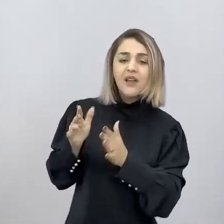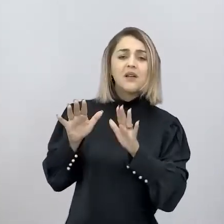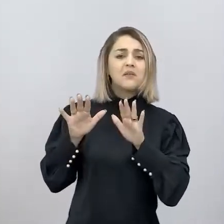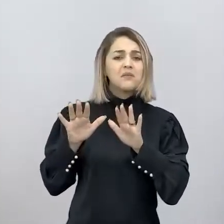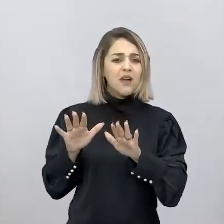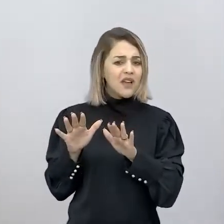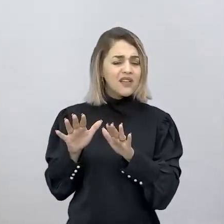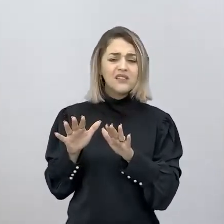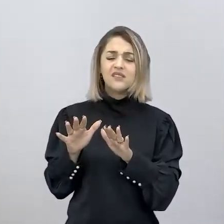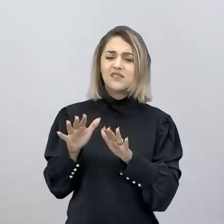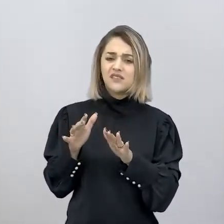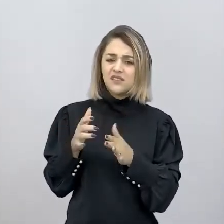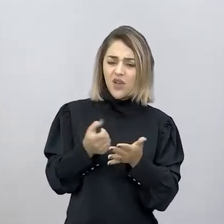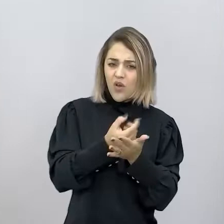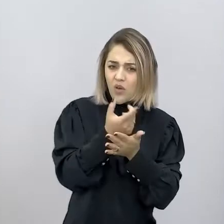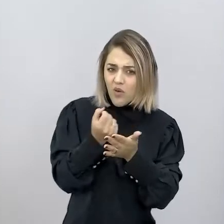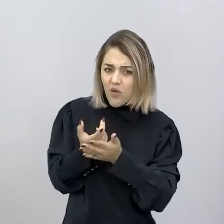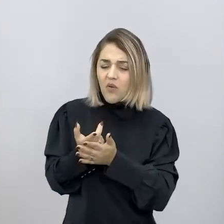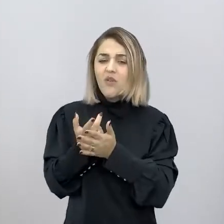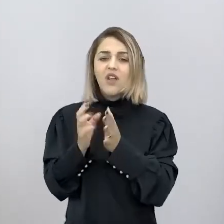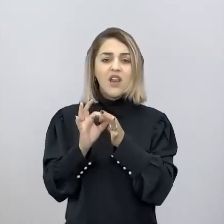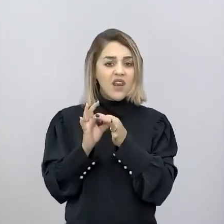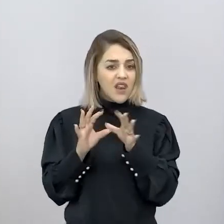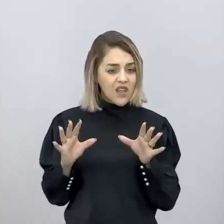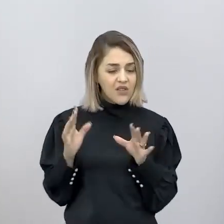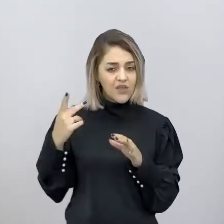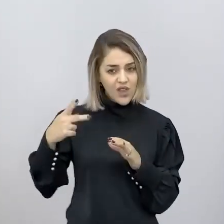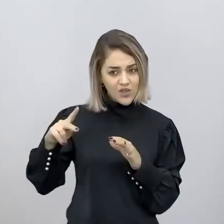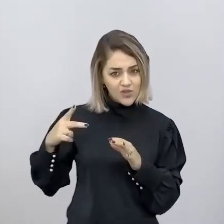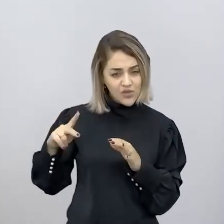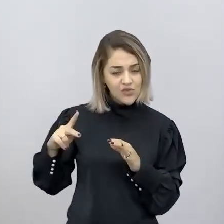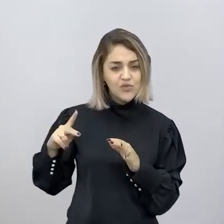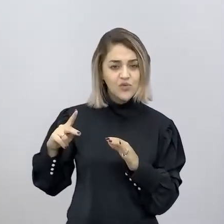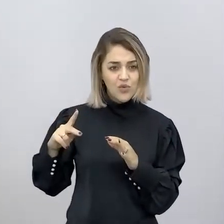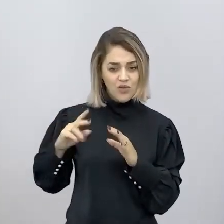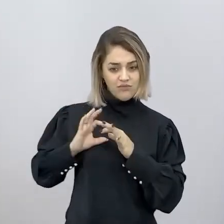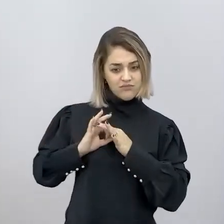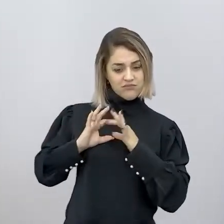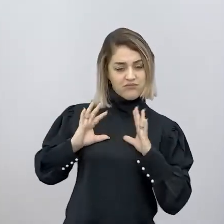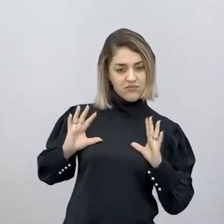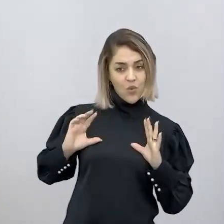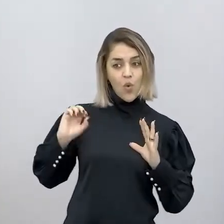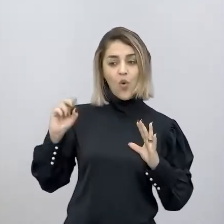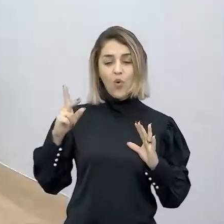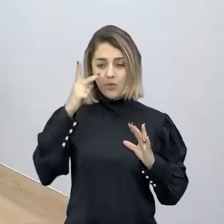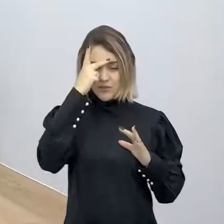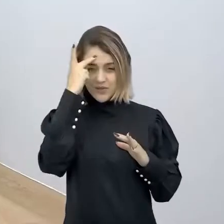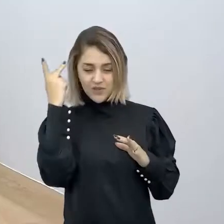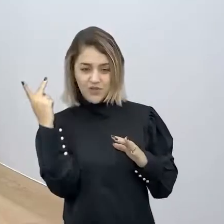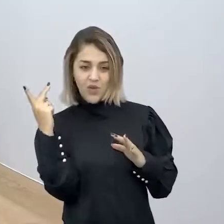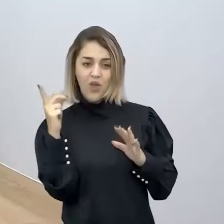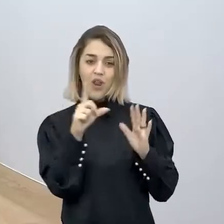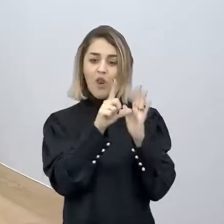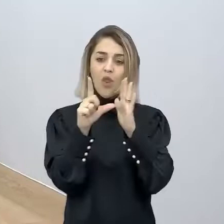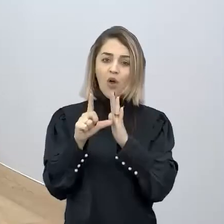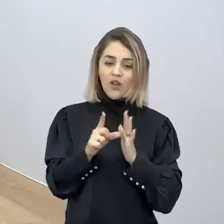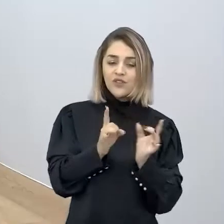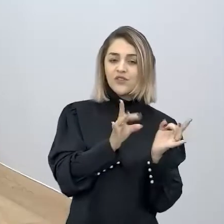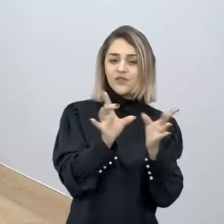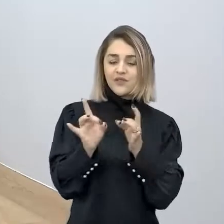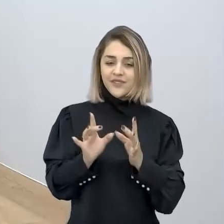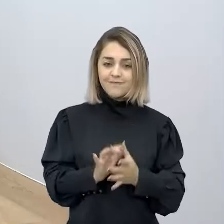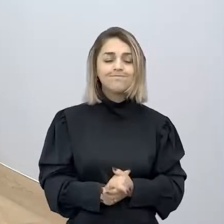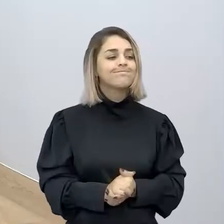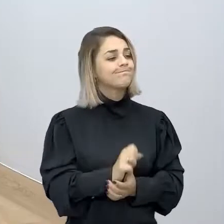ter liberdade de compra é uma manifestação legítima sua ou de quem está vendendo? Sim, não, tem várias coisas, né? Por